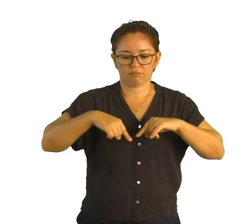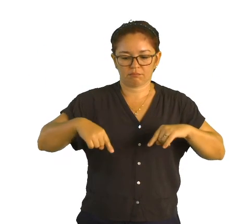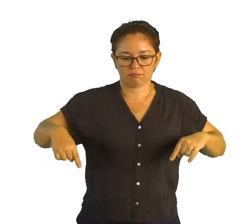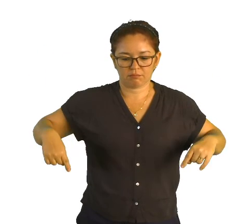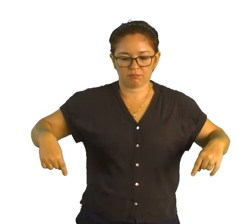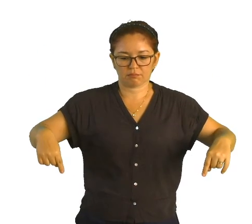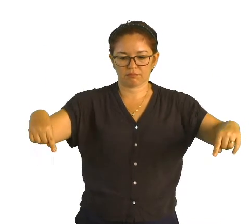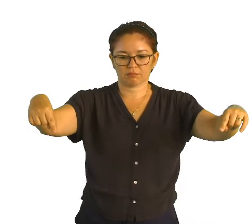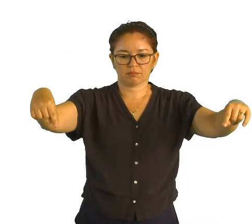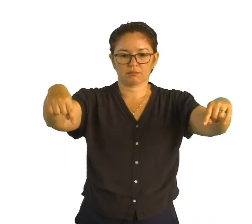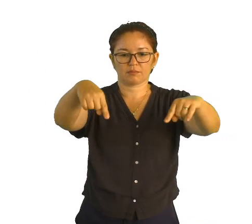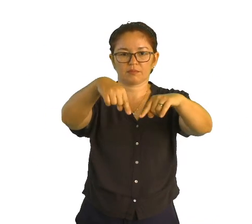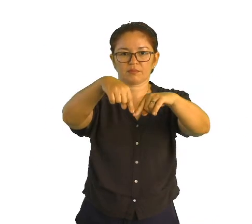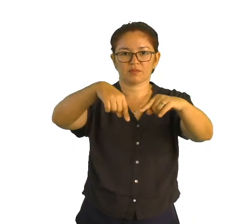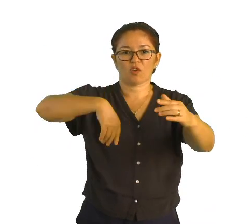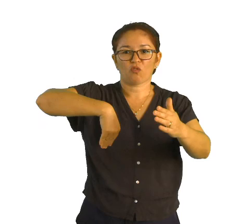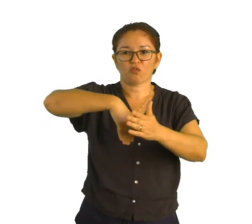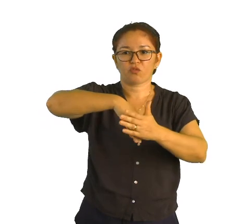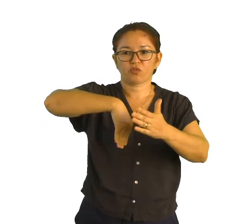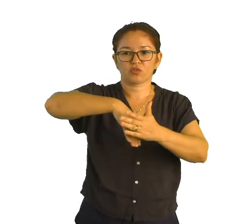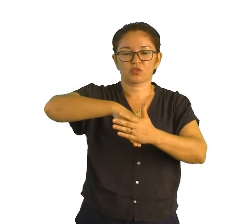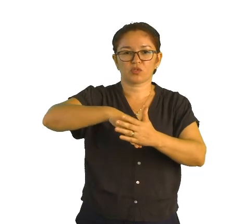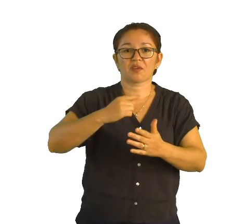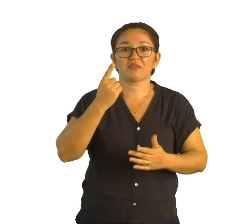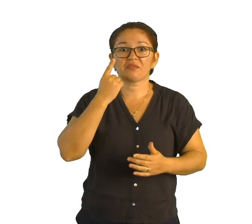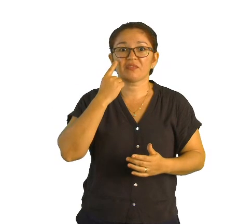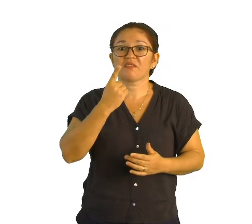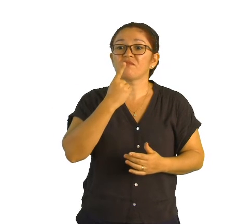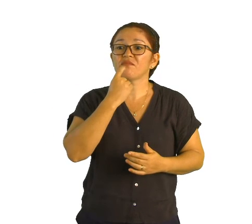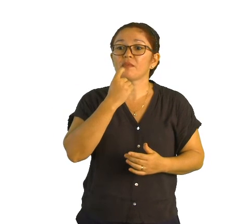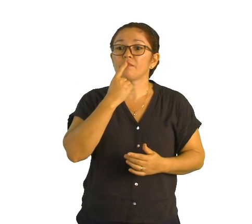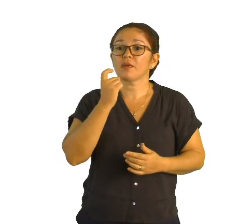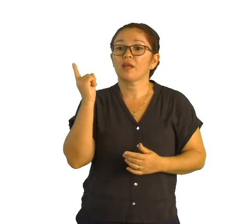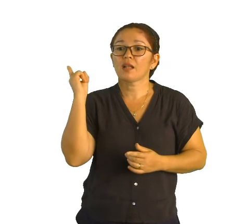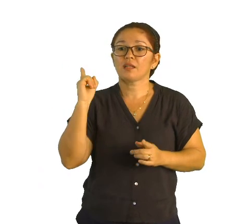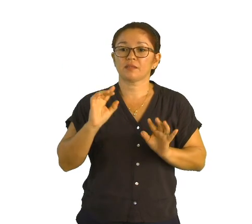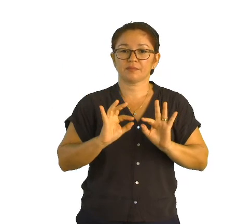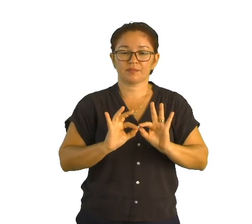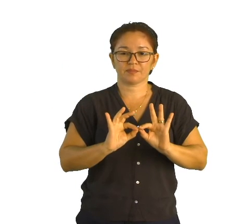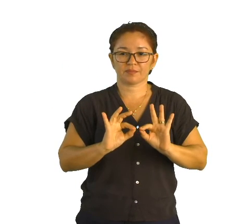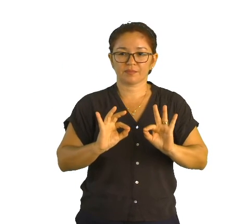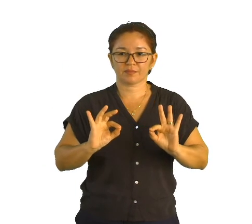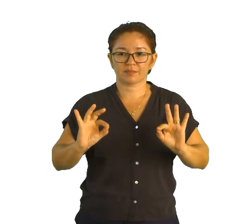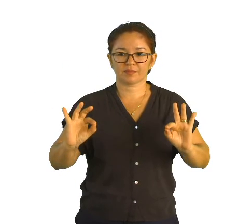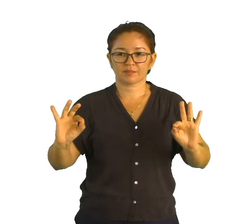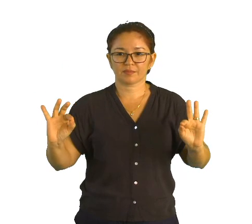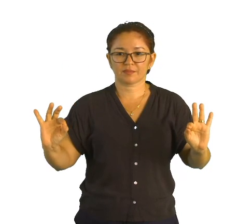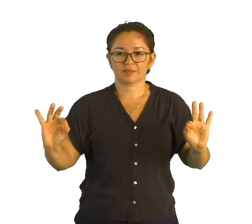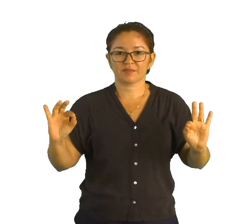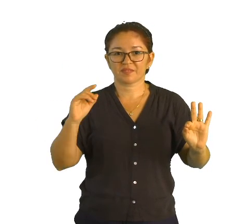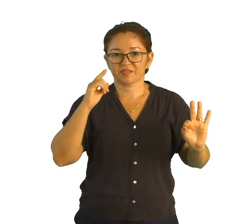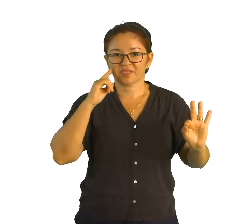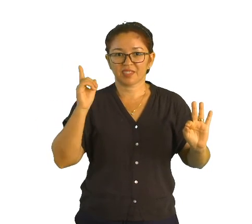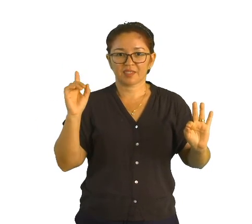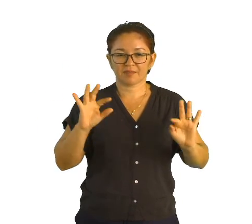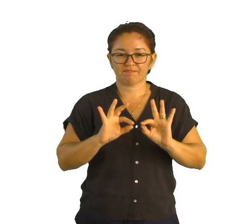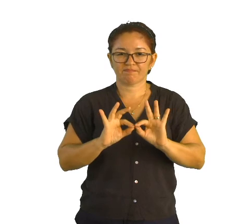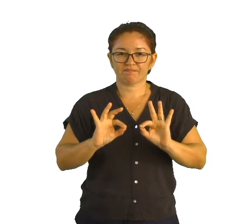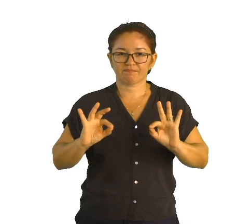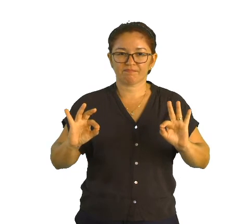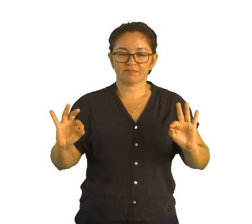em vermelho uma semirreta de extremidades A e extremidades